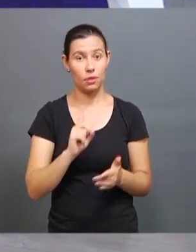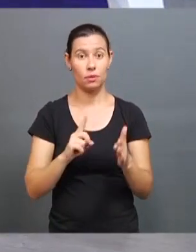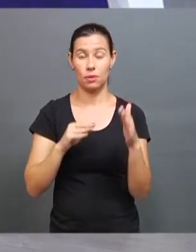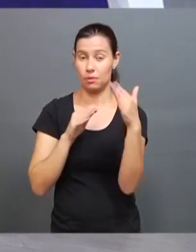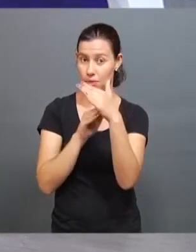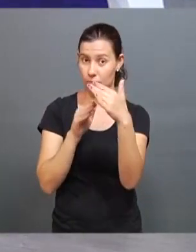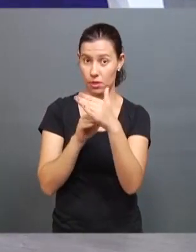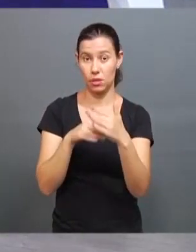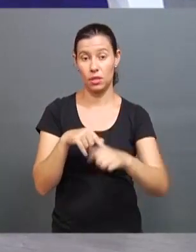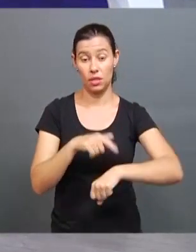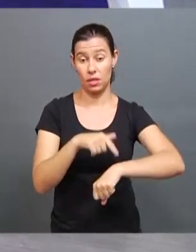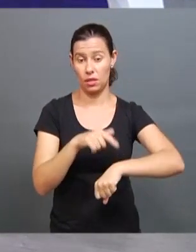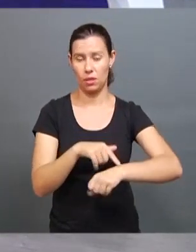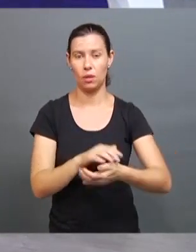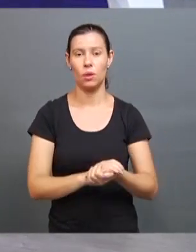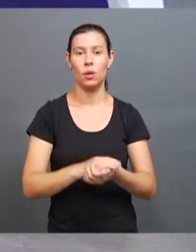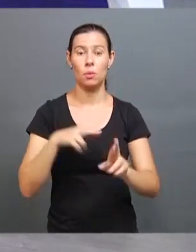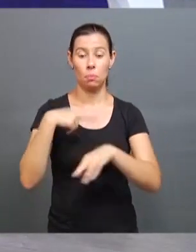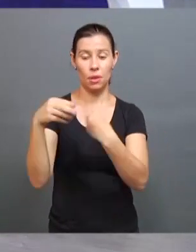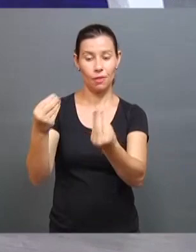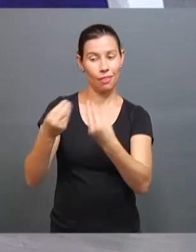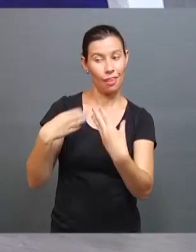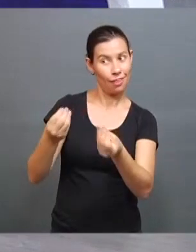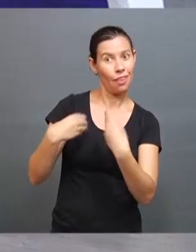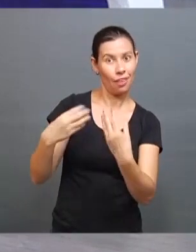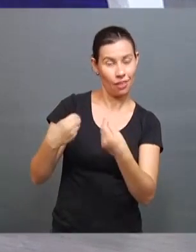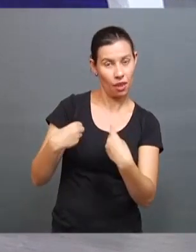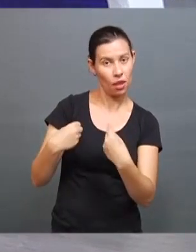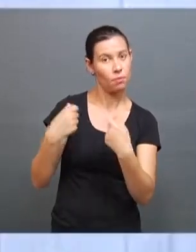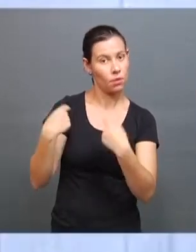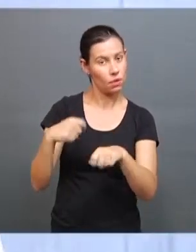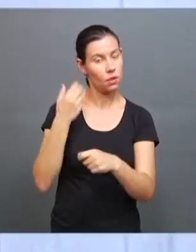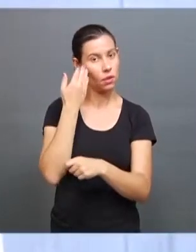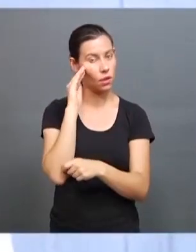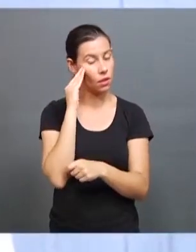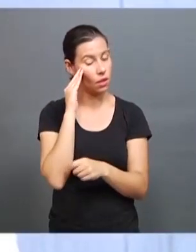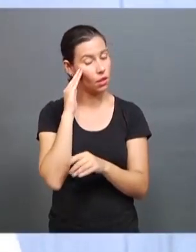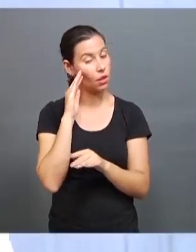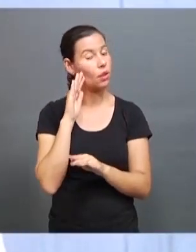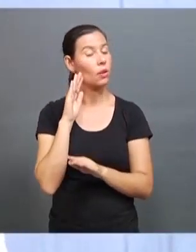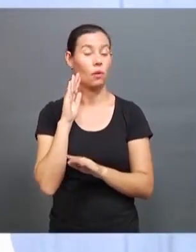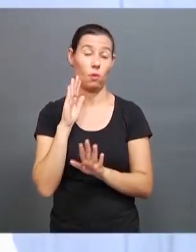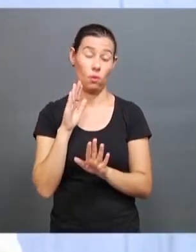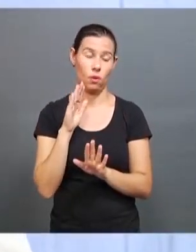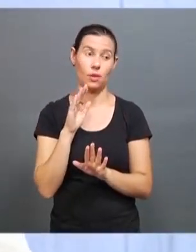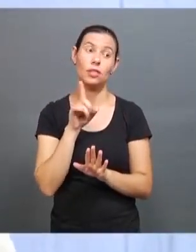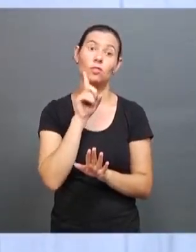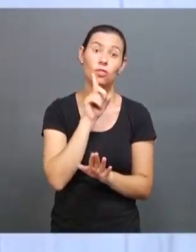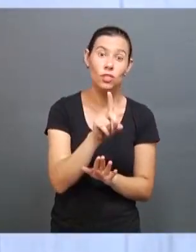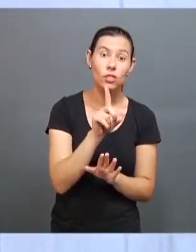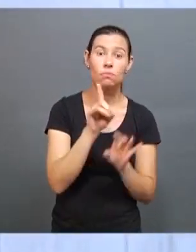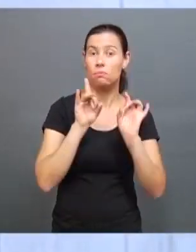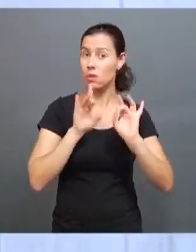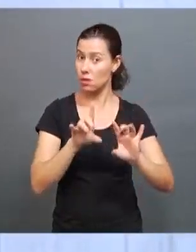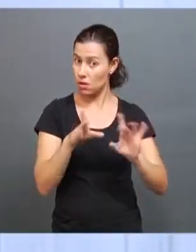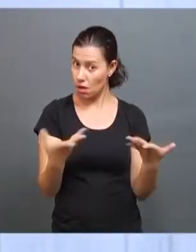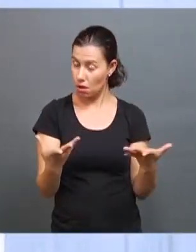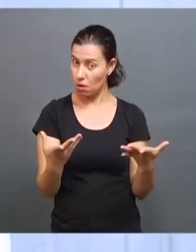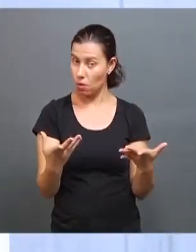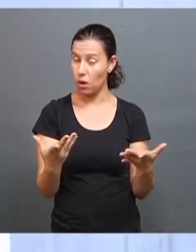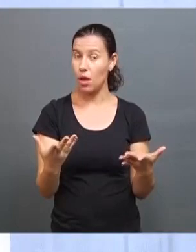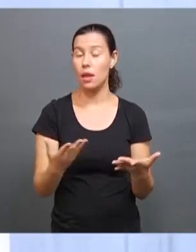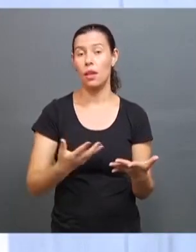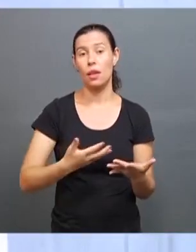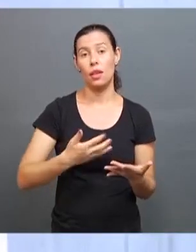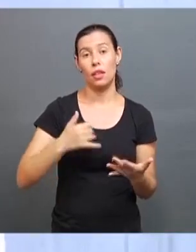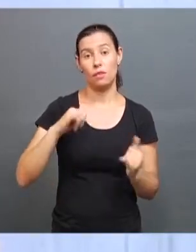Você não é para ganhar presente todo dia, tem que ter algum gap, algum gatilho. É o quê? É dia das crianças, é o seu aniversário, é um Natal.